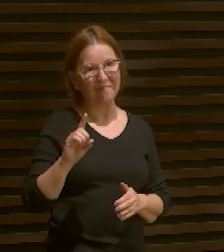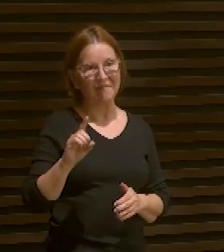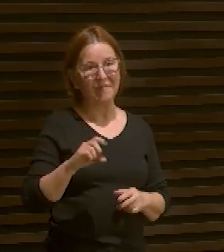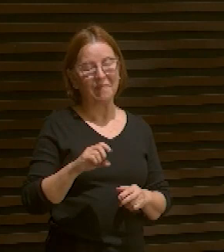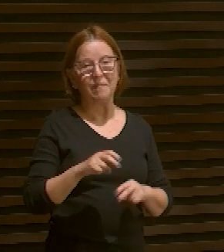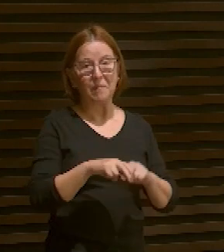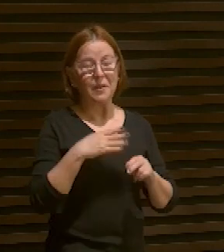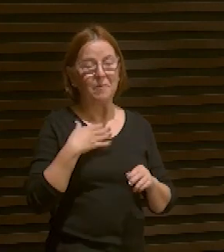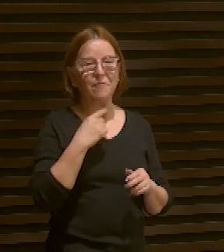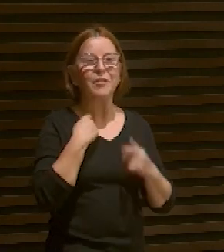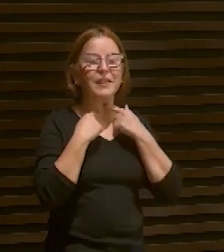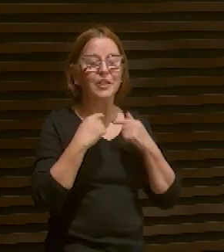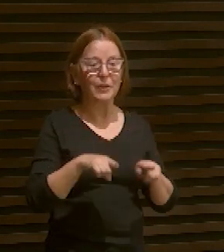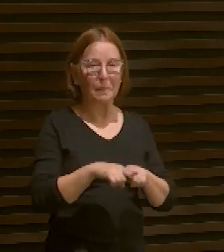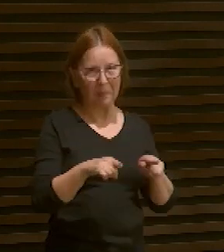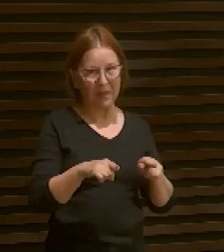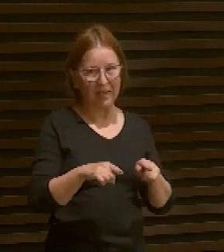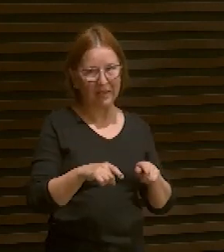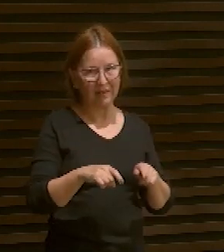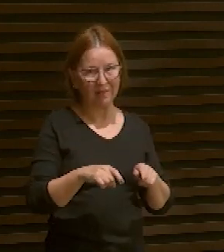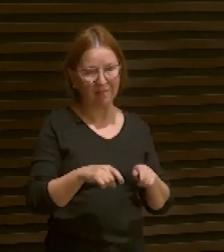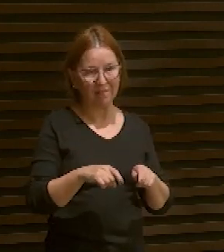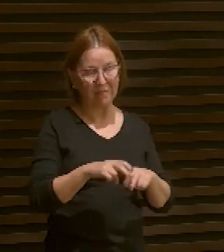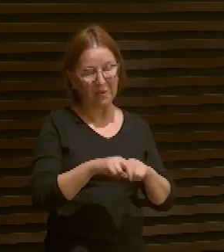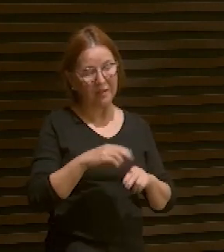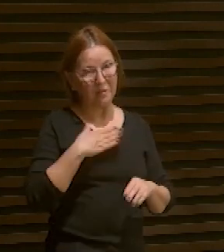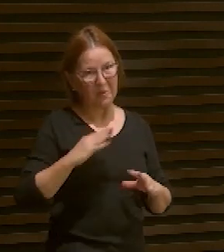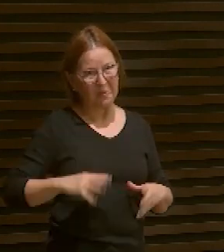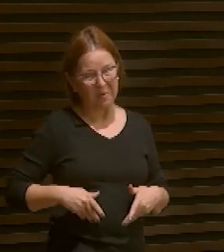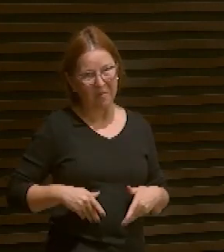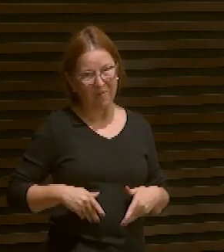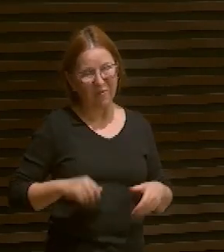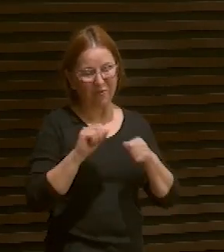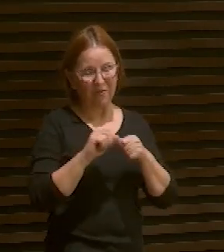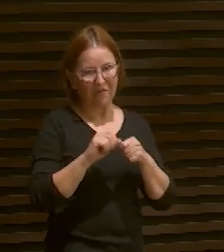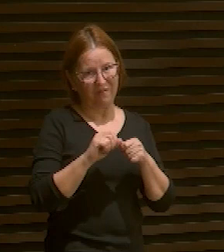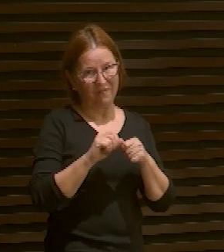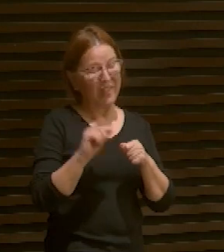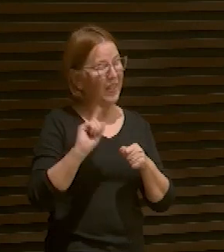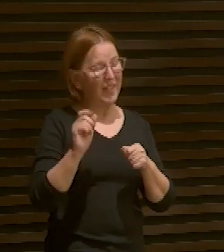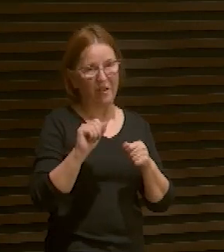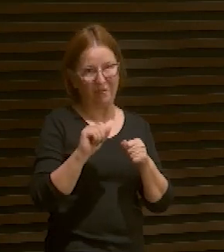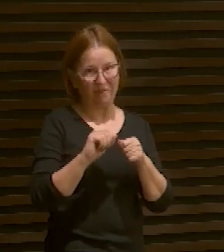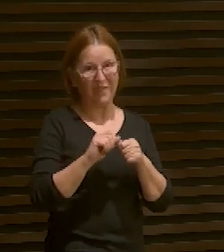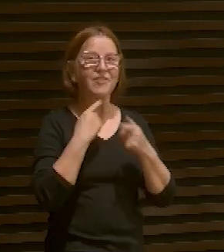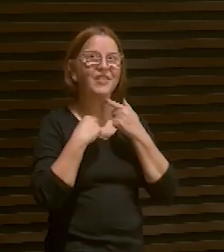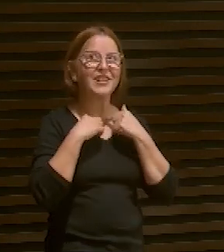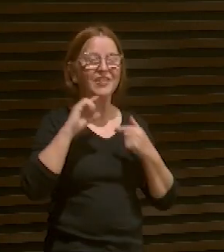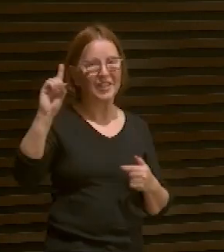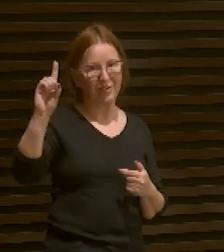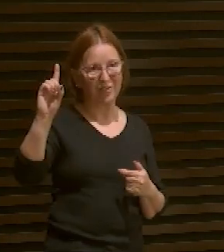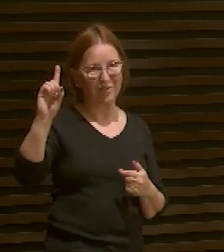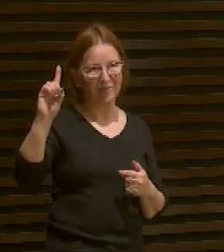mas segundo a carne, eu acabo cumprindo a lei do pecado, e eu acabo não fazendo a vontade de Deus,